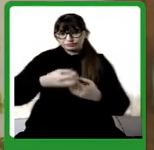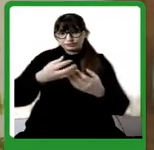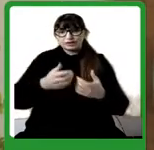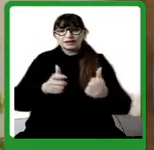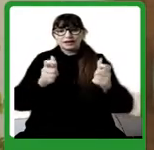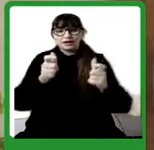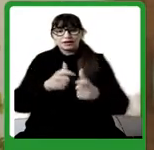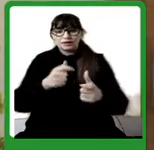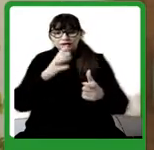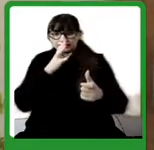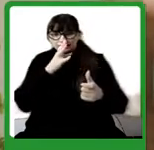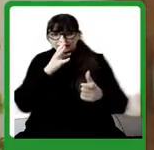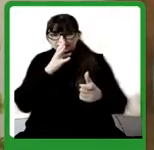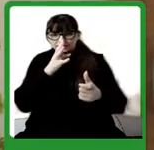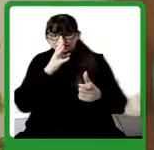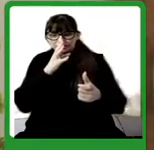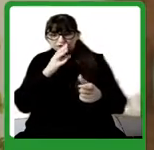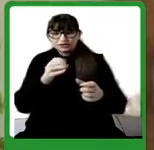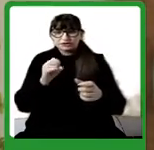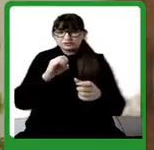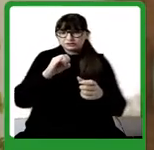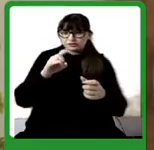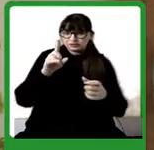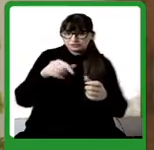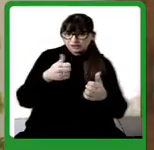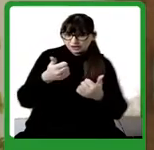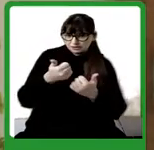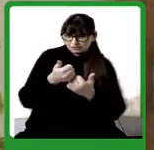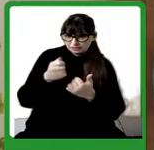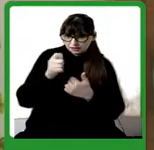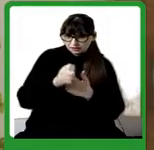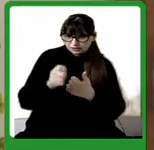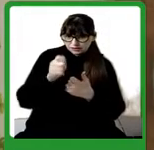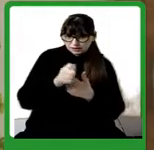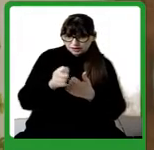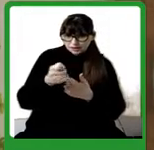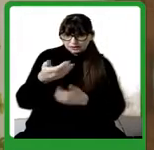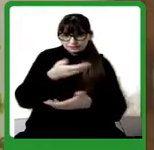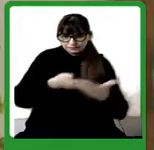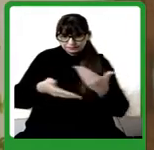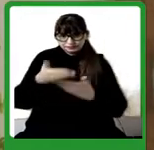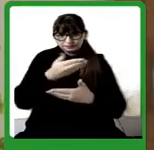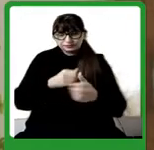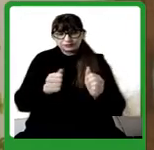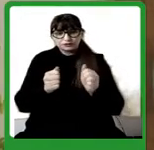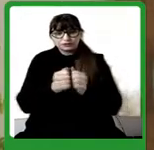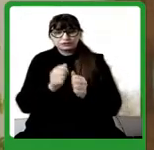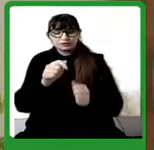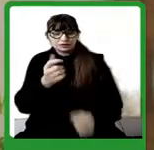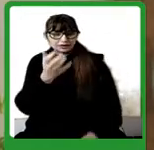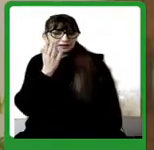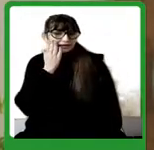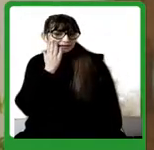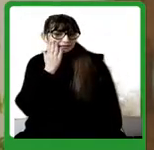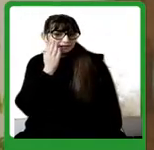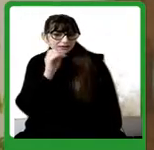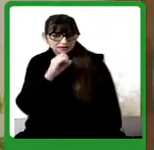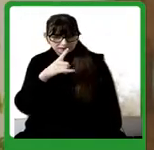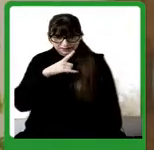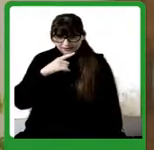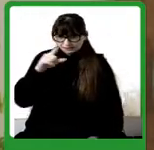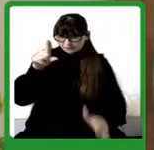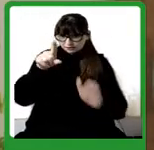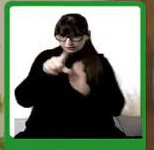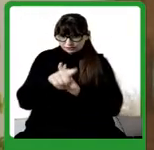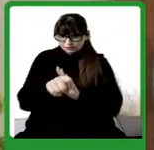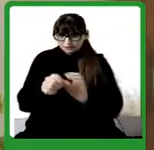nós, comenta se tu é colaborador, se tu é cooperado do Sicredi aí que nós queremos saber, se tiver alguma pergunta para fazer, para